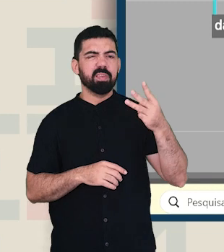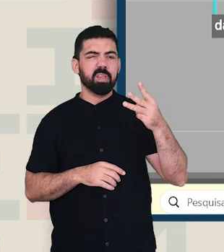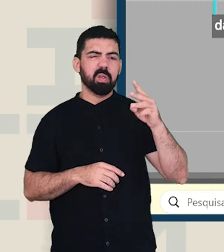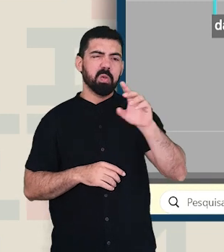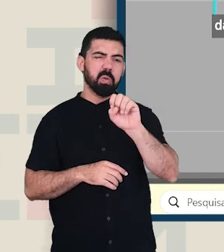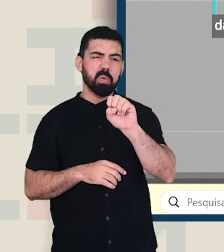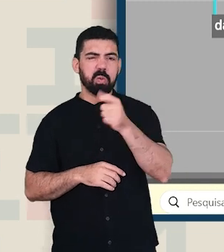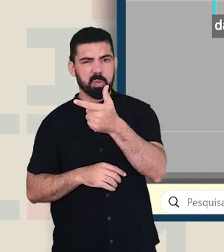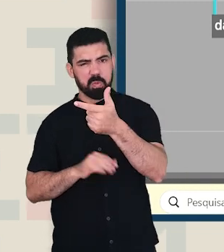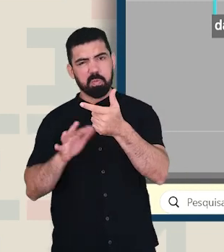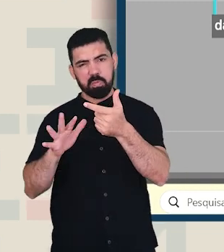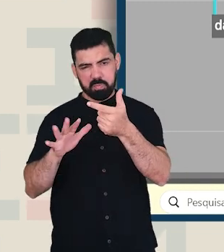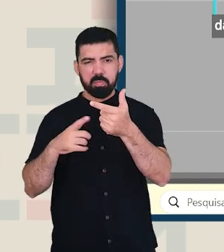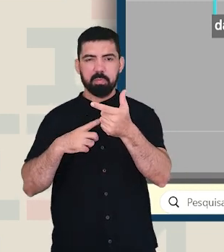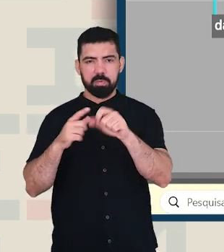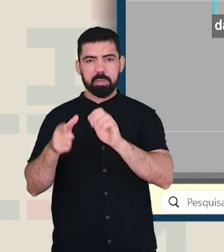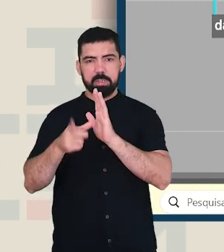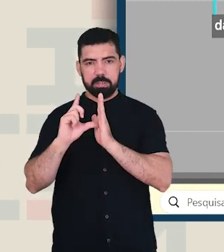382 ou alguma coisa assim,